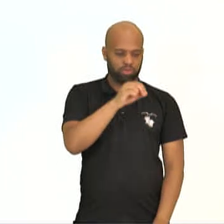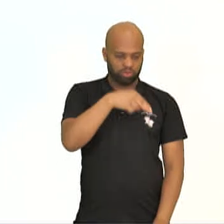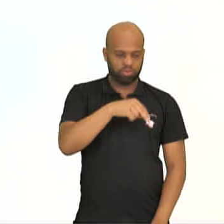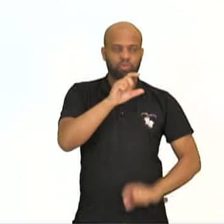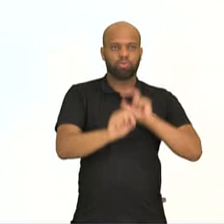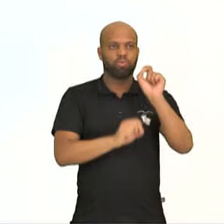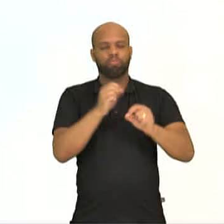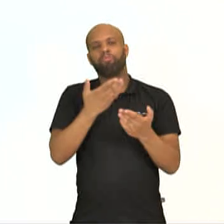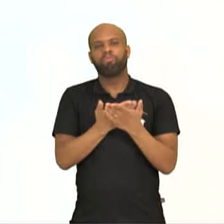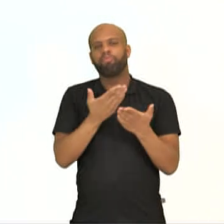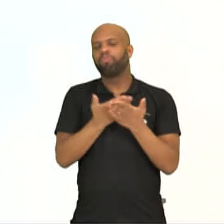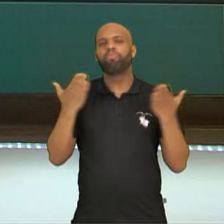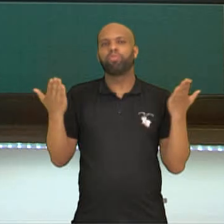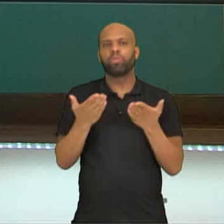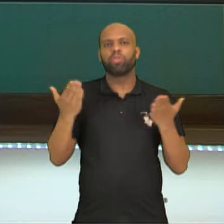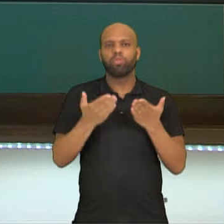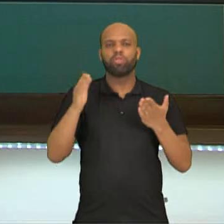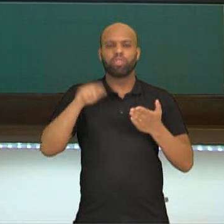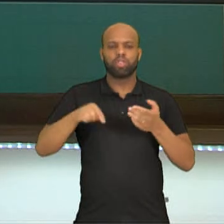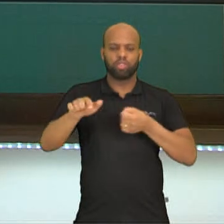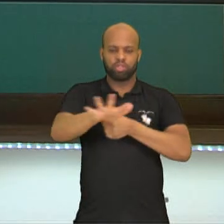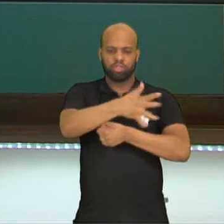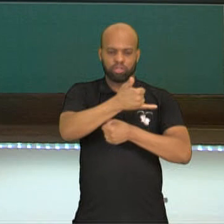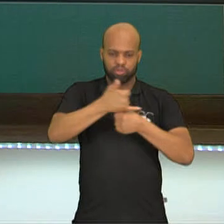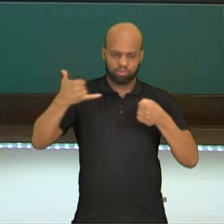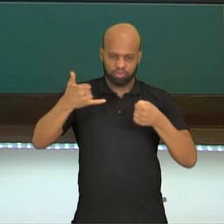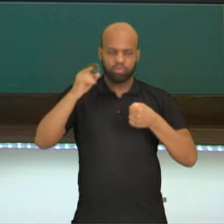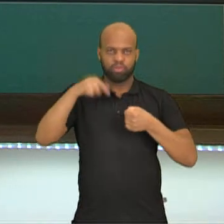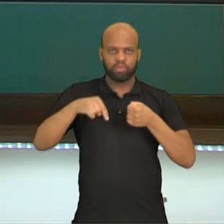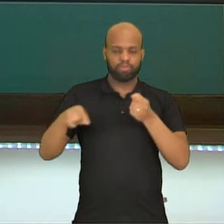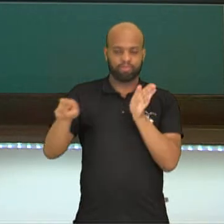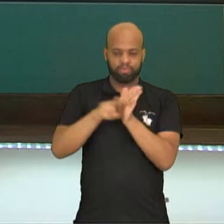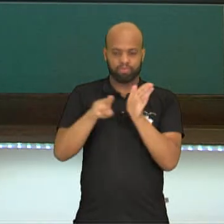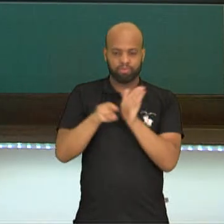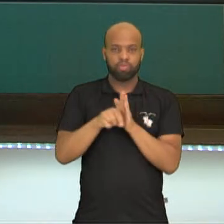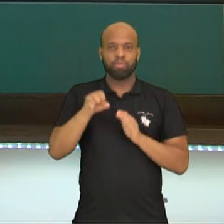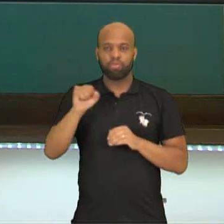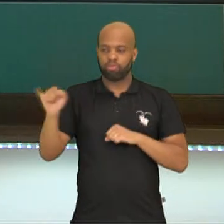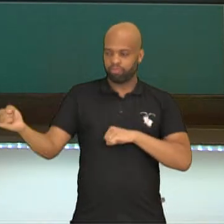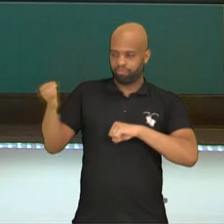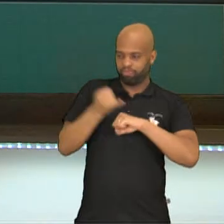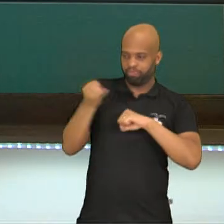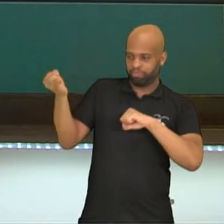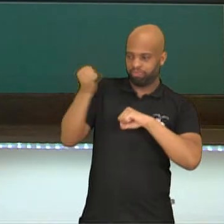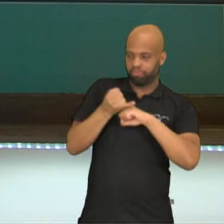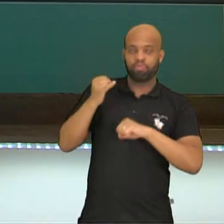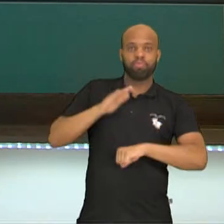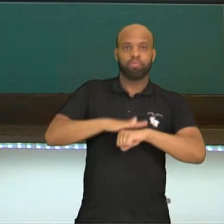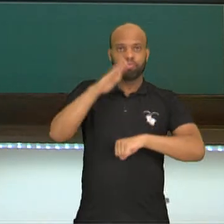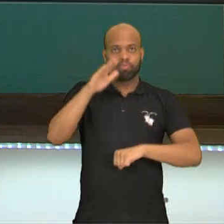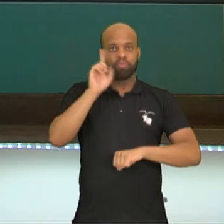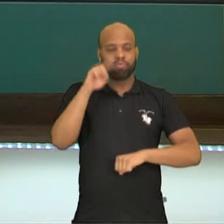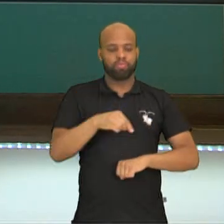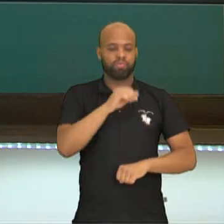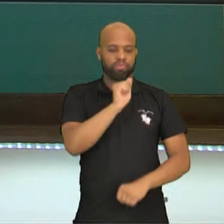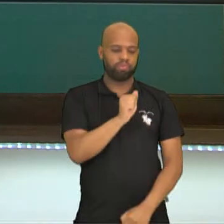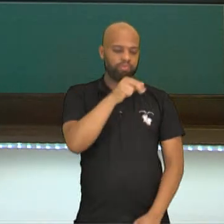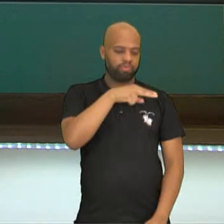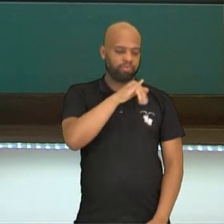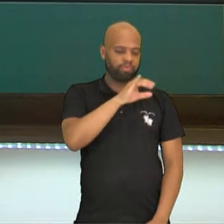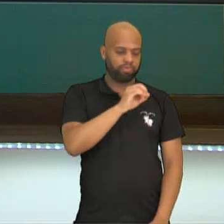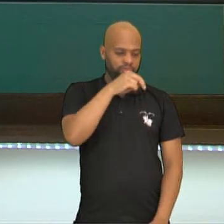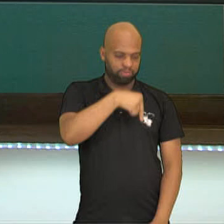está falando aqui de uma carga com sinal negativo. Se ele ganha mais negativos, ele vai ficar com a